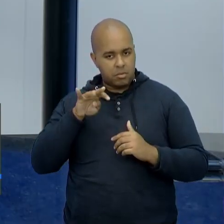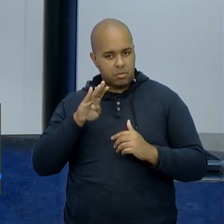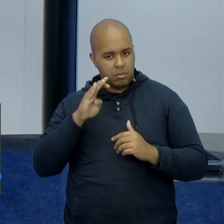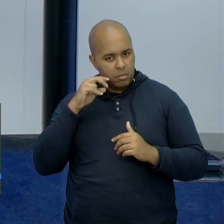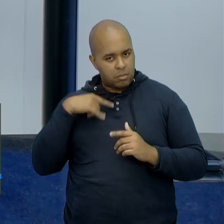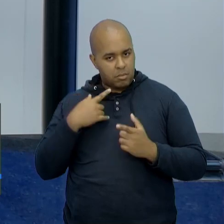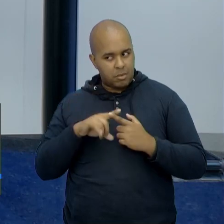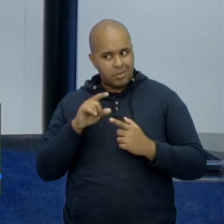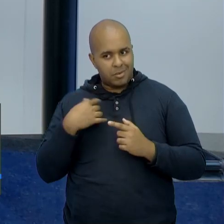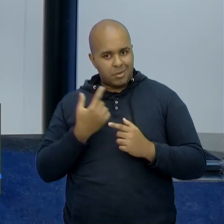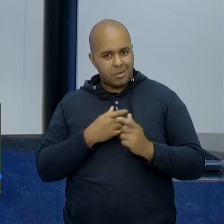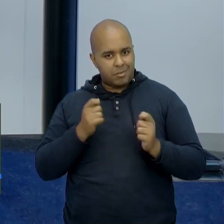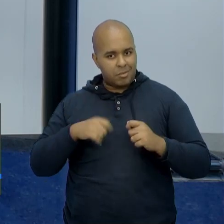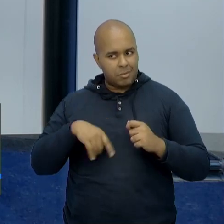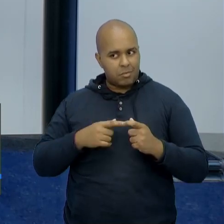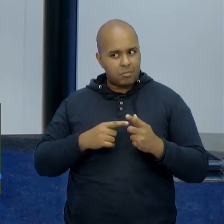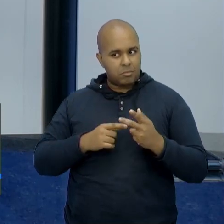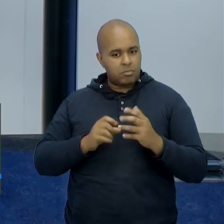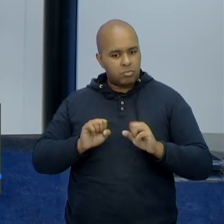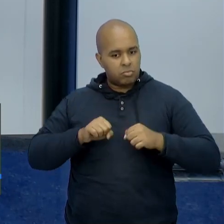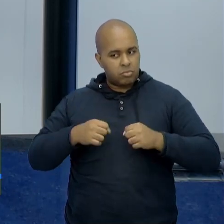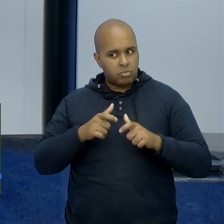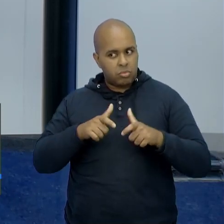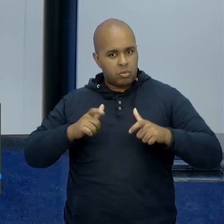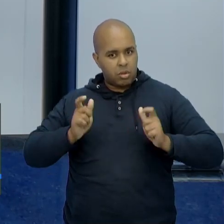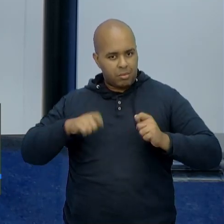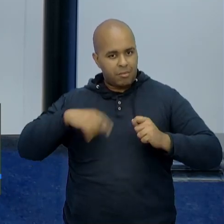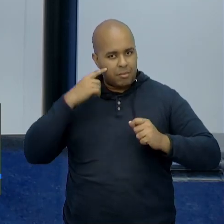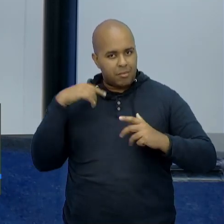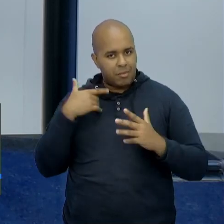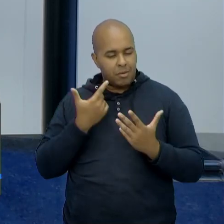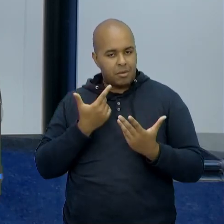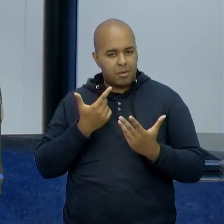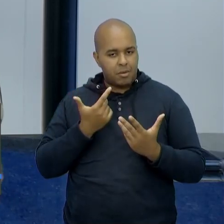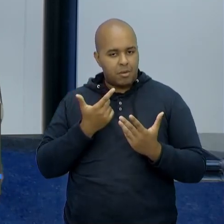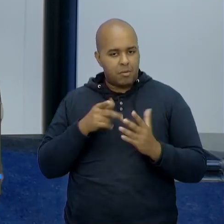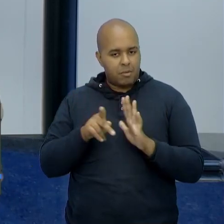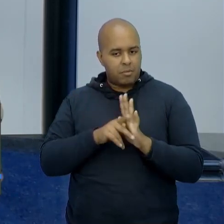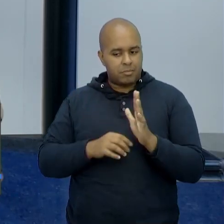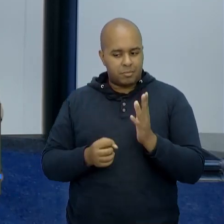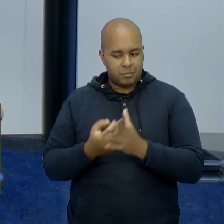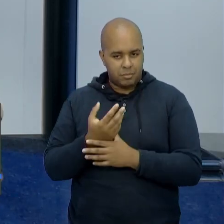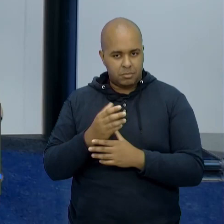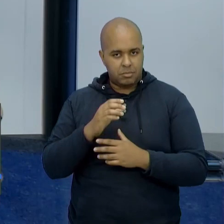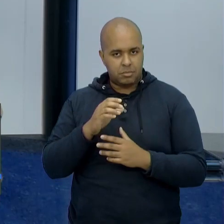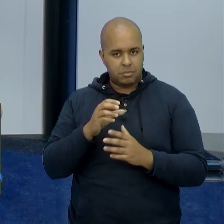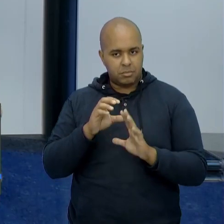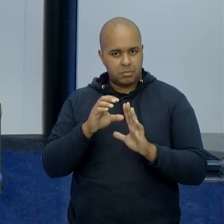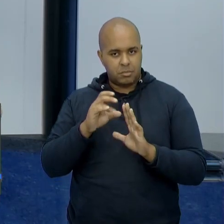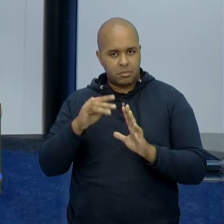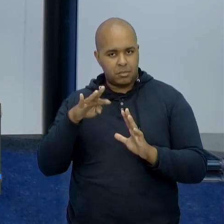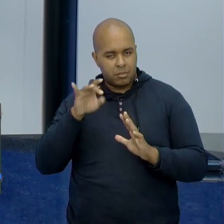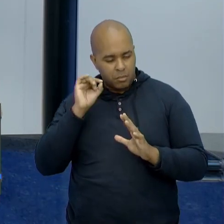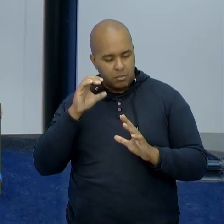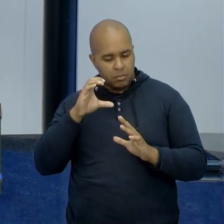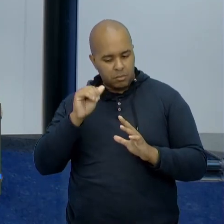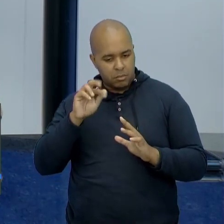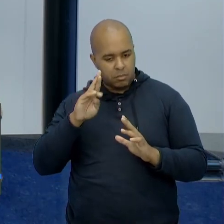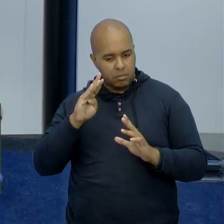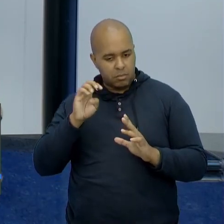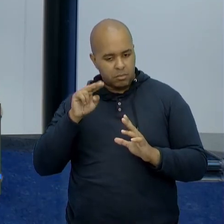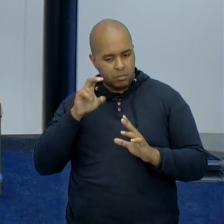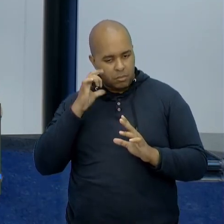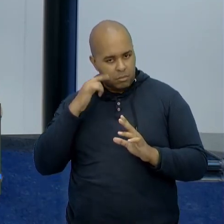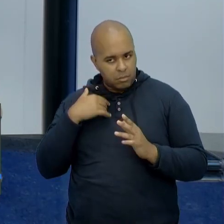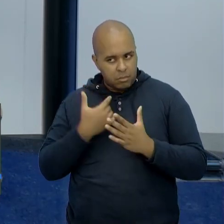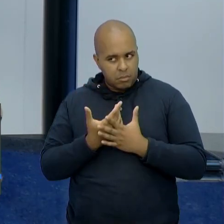tem um potencial enorme de produção de créditos de carbono. E